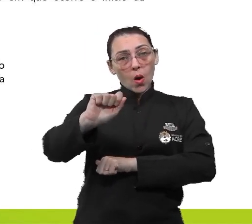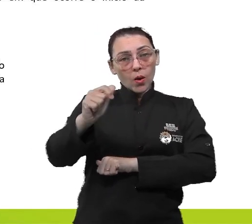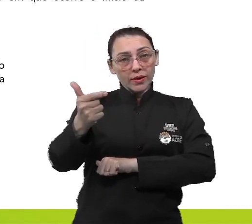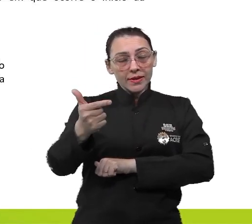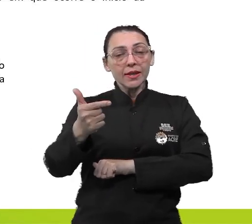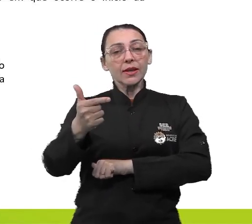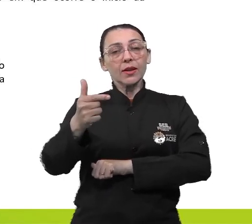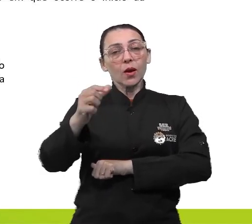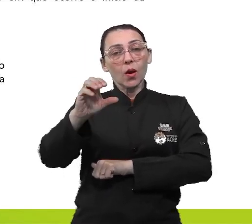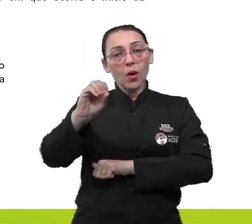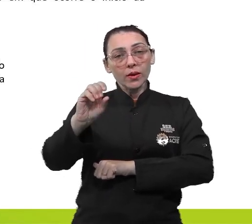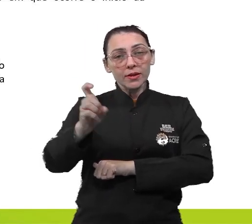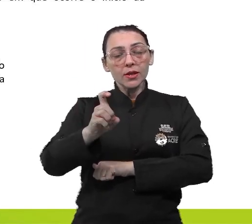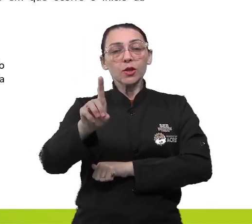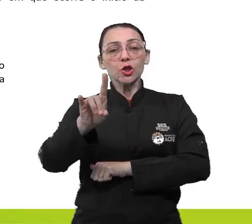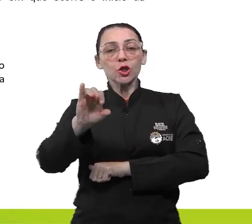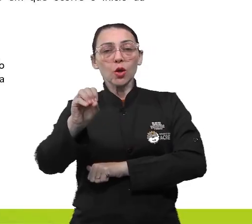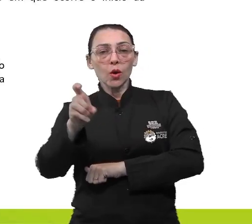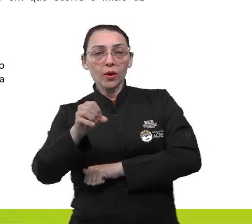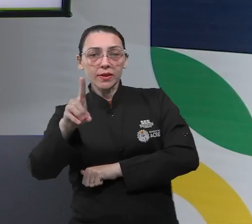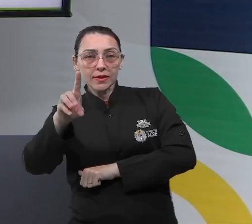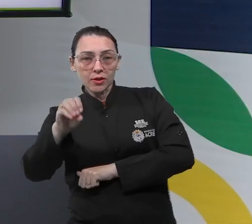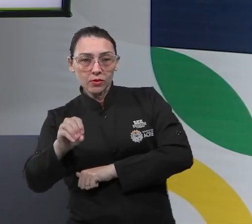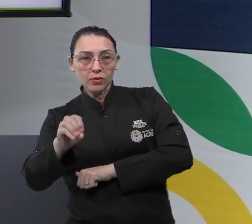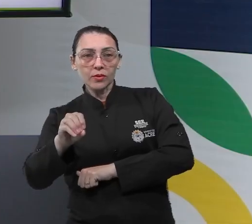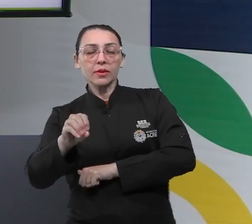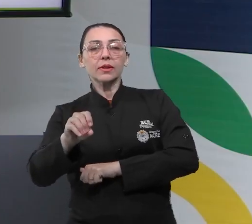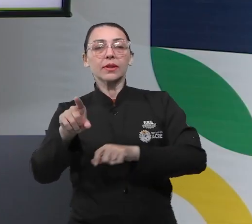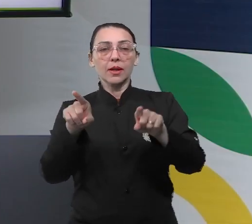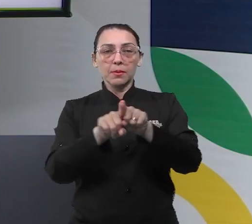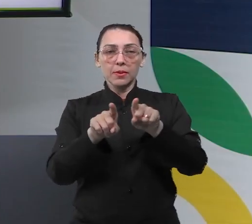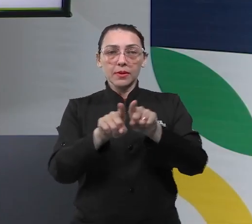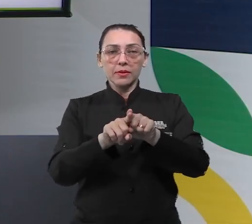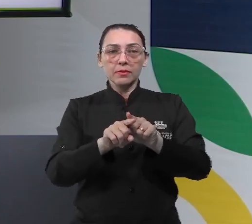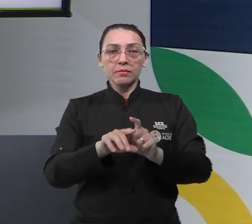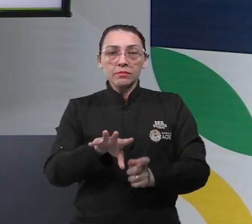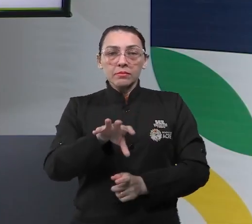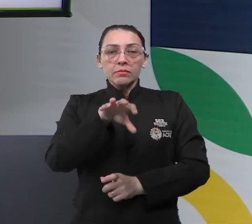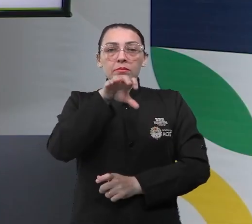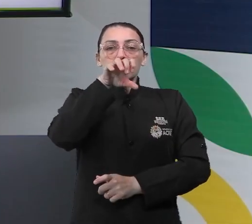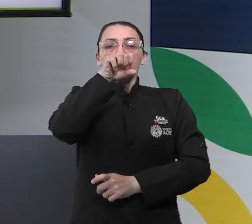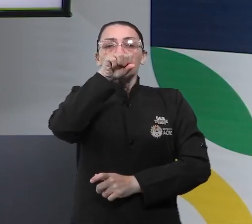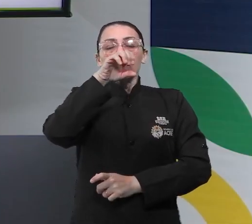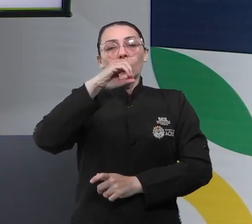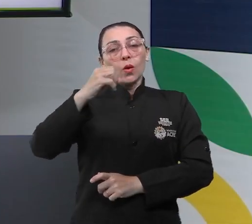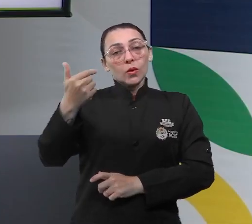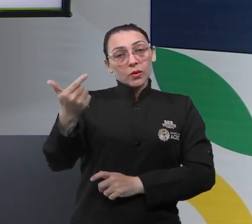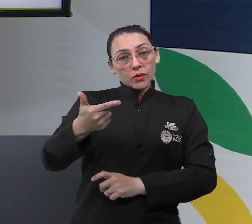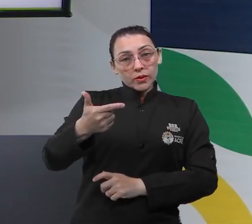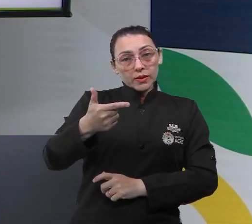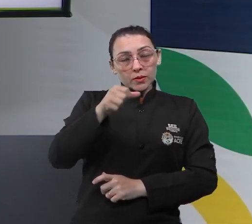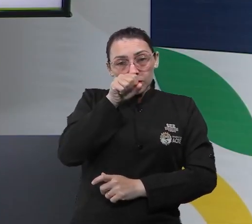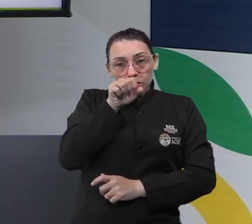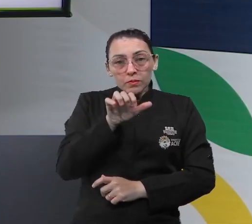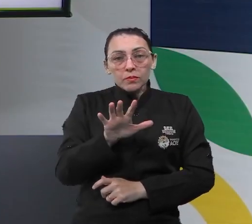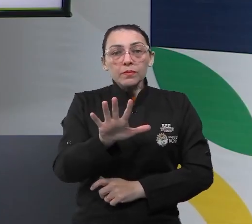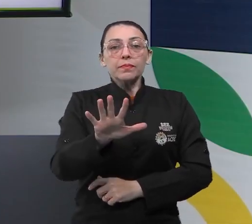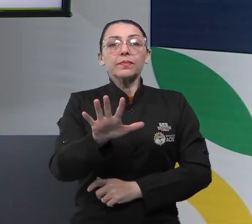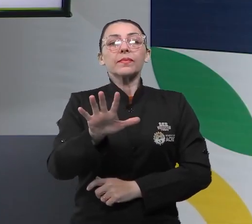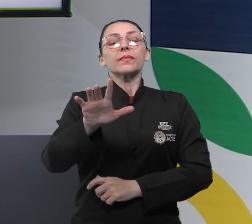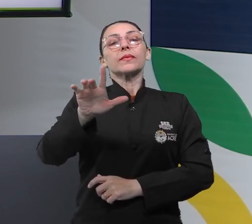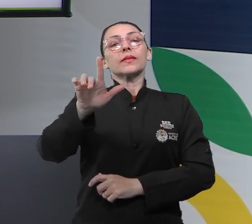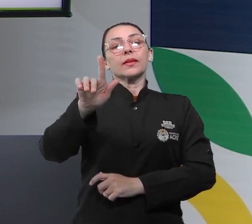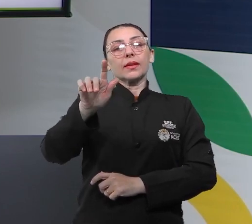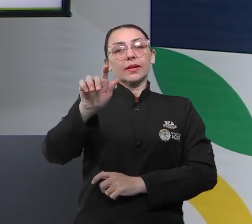caso, os pulmões que fazem as trocas gasosas. A gente respira o quê? Oxigênio. E libera o quê?